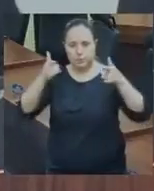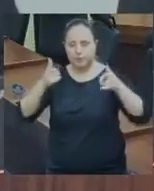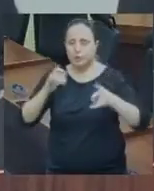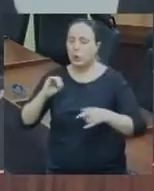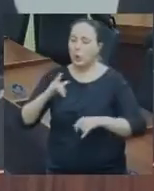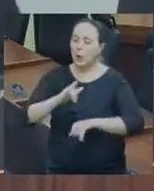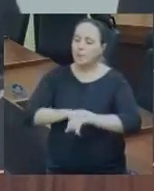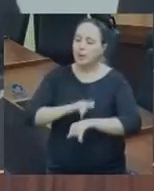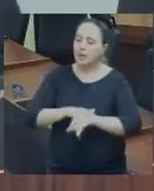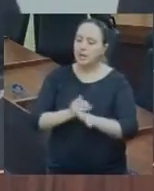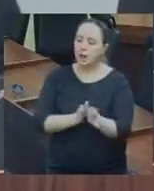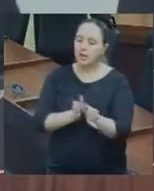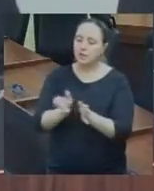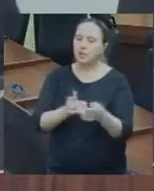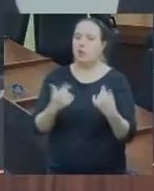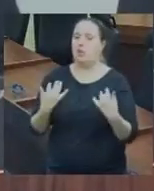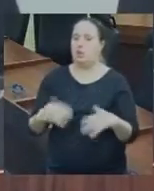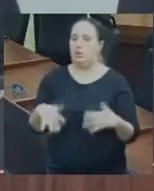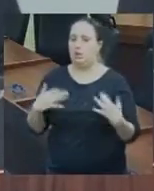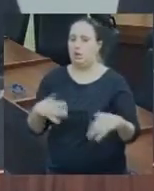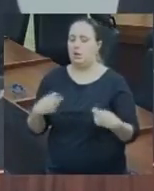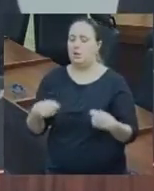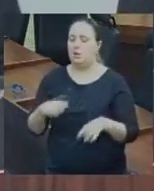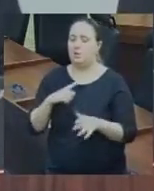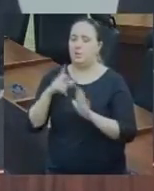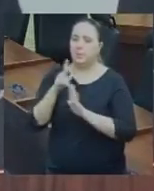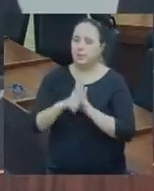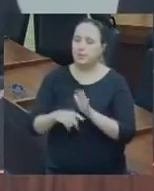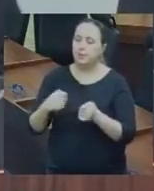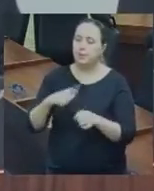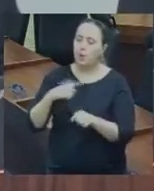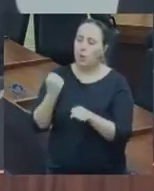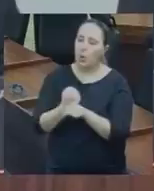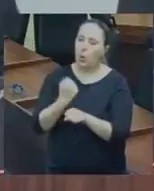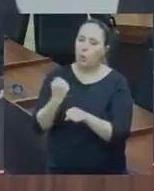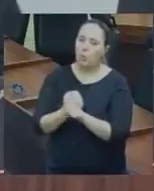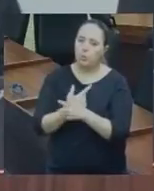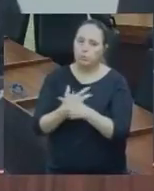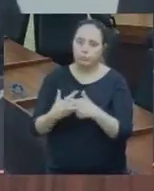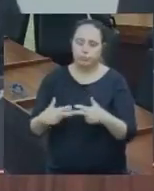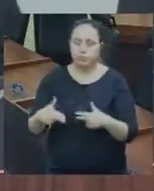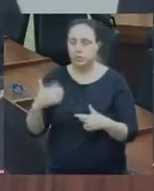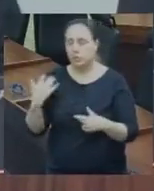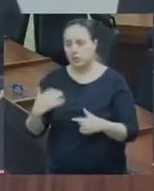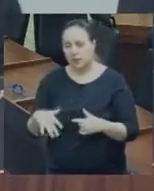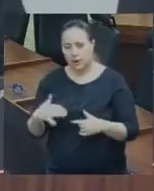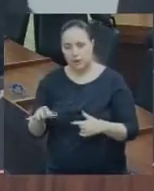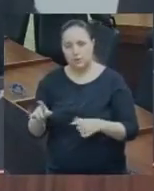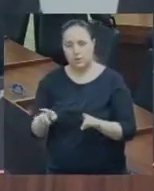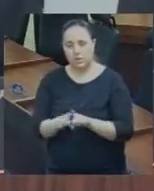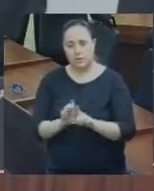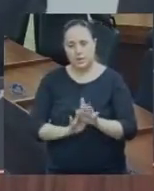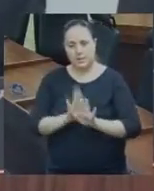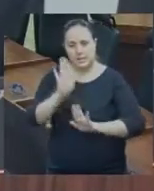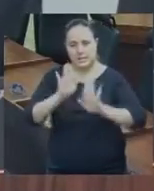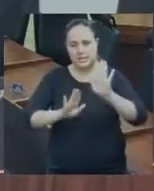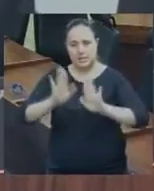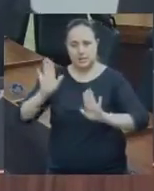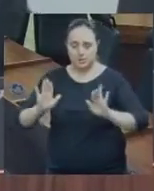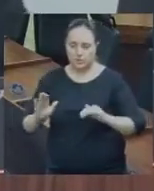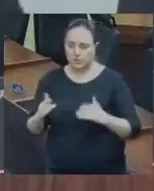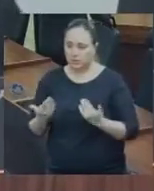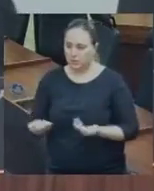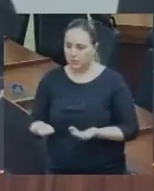banheiro acessível é algo caro depende um projeto depende de uma construção depende uma licitação enquanto que